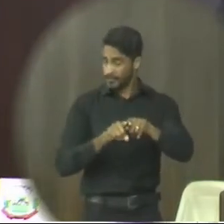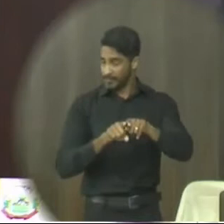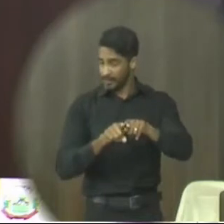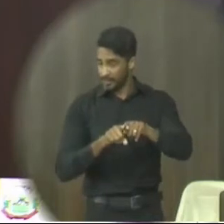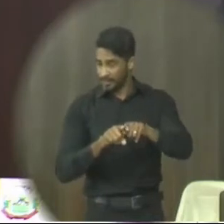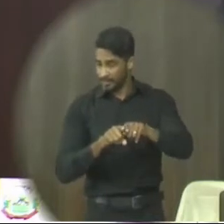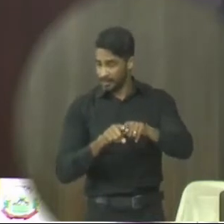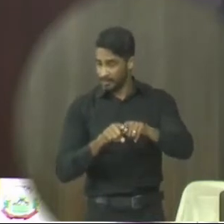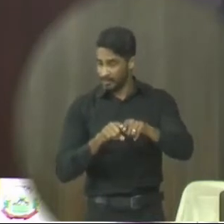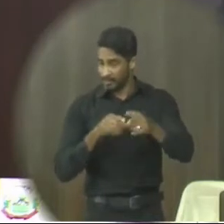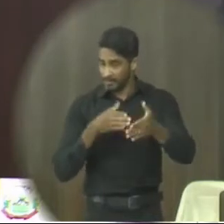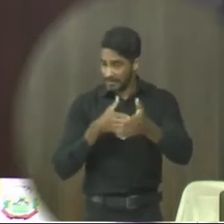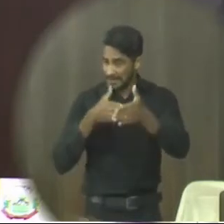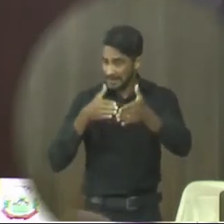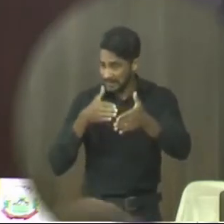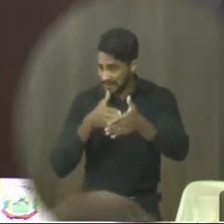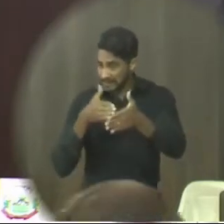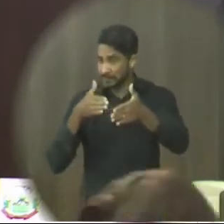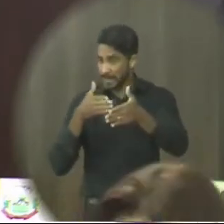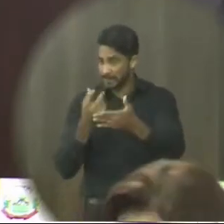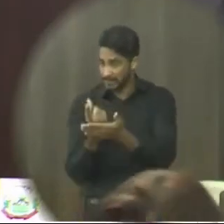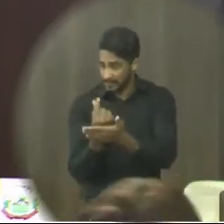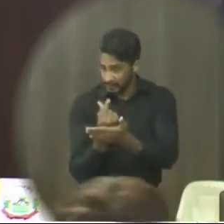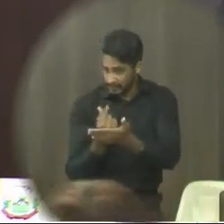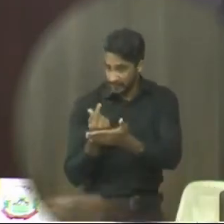impacto financeiro orçamentário